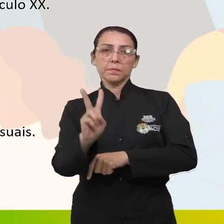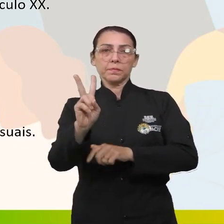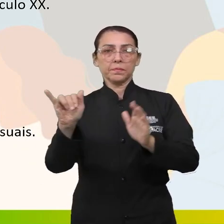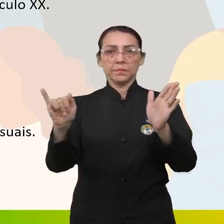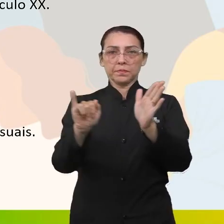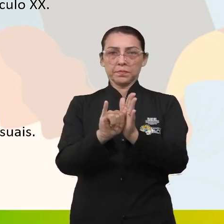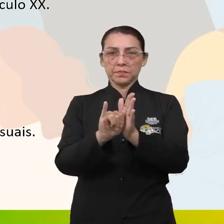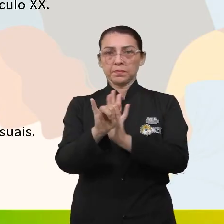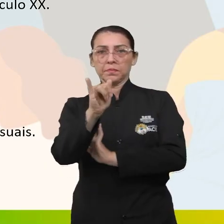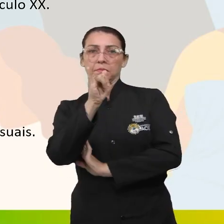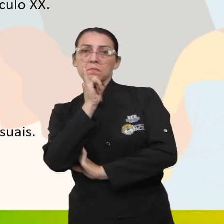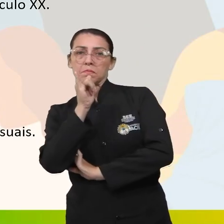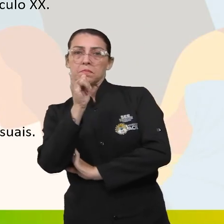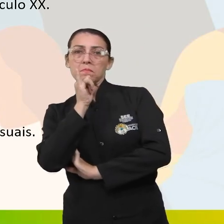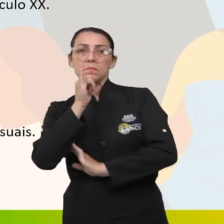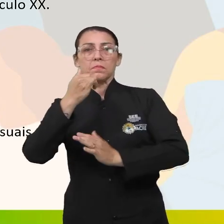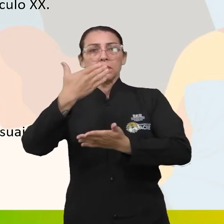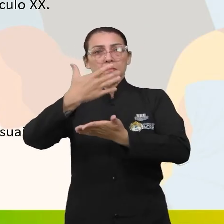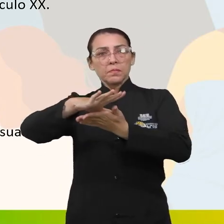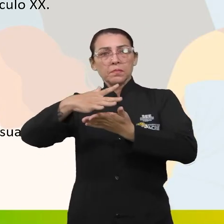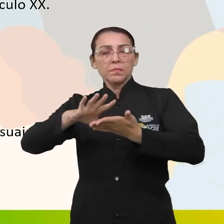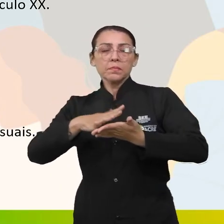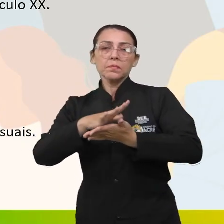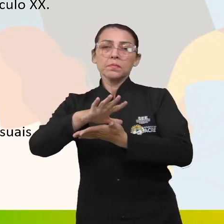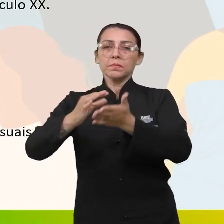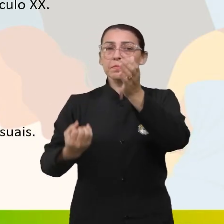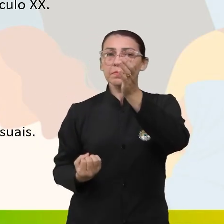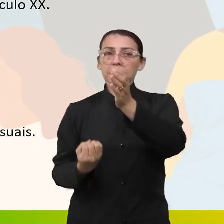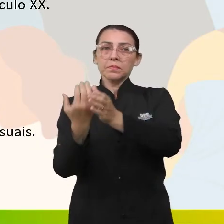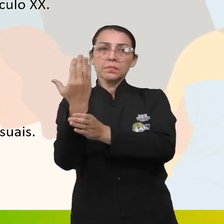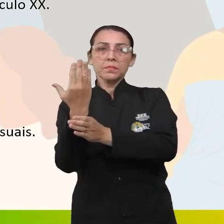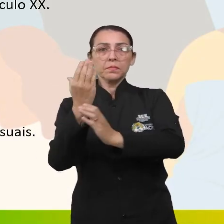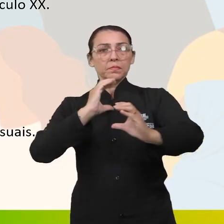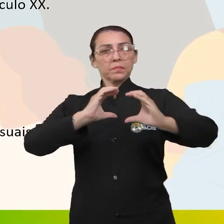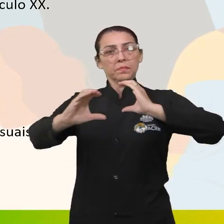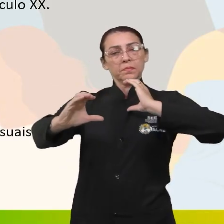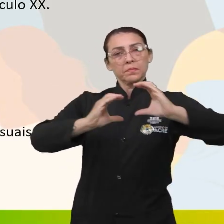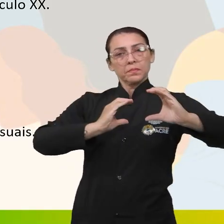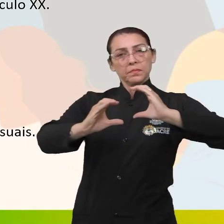de identidades. Um exemplo disso é o samba,